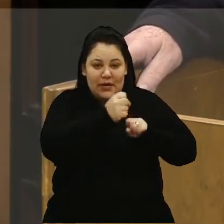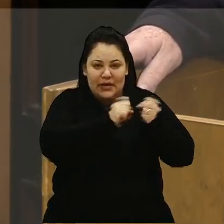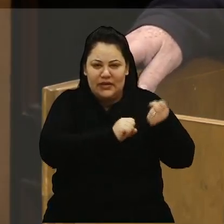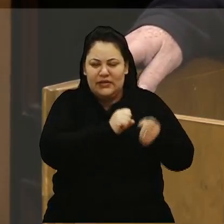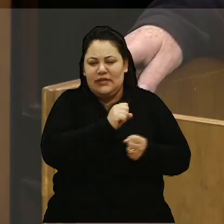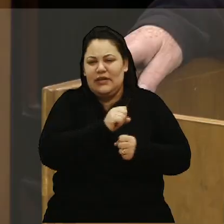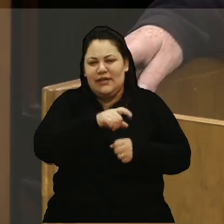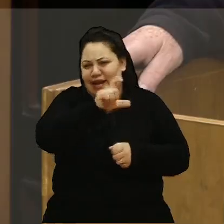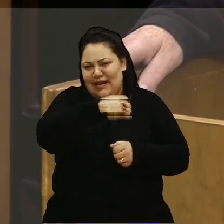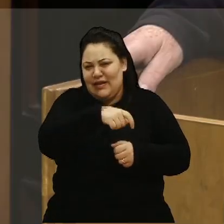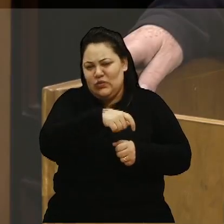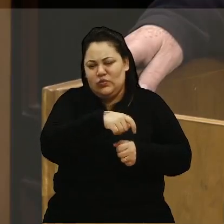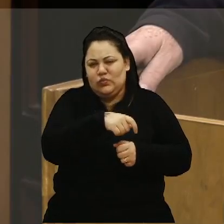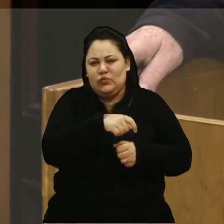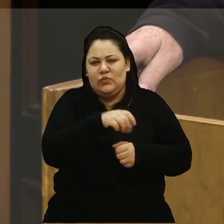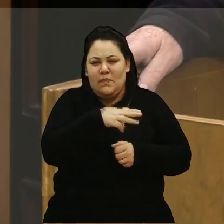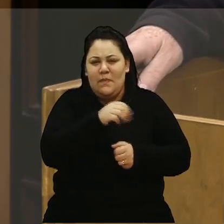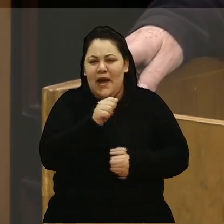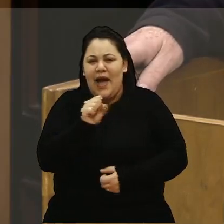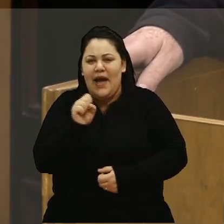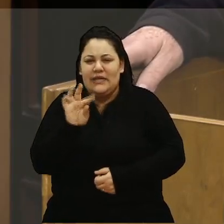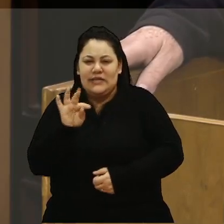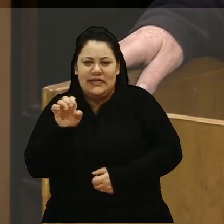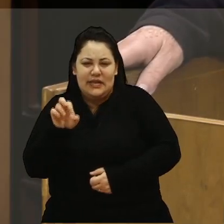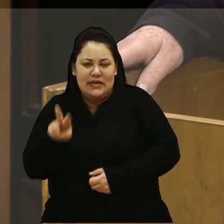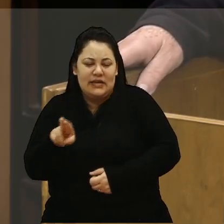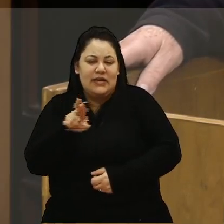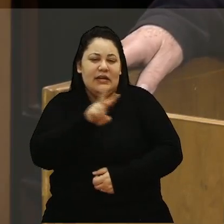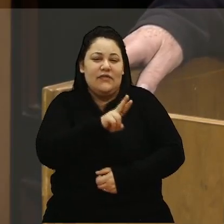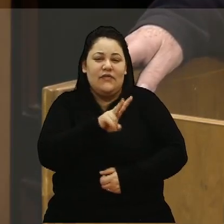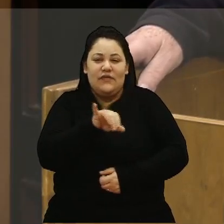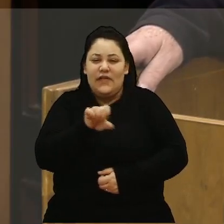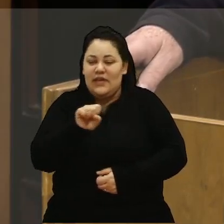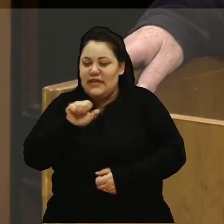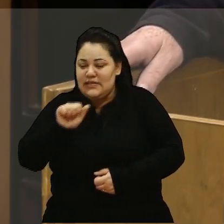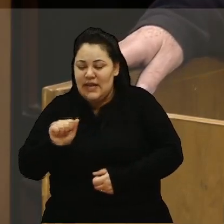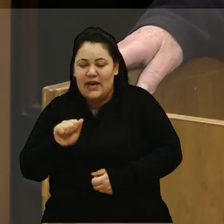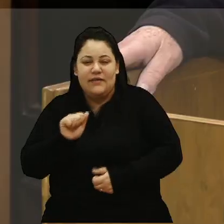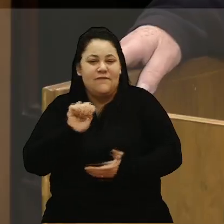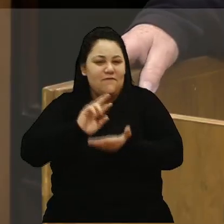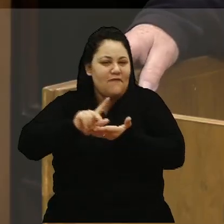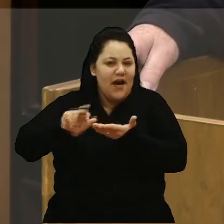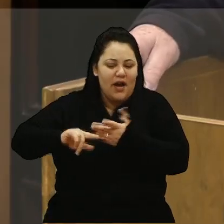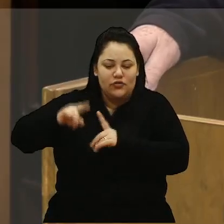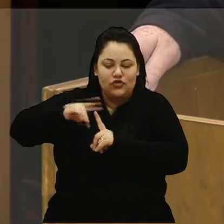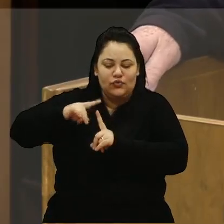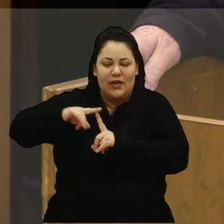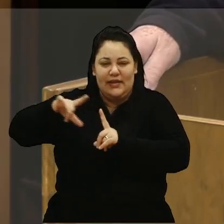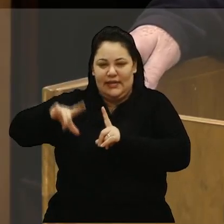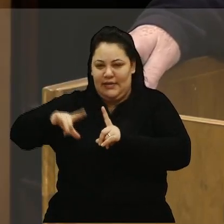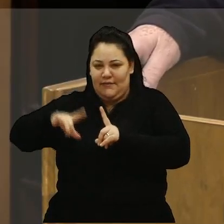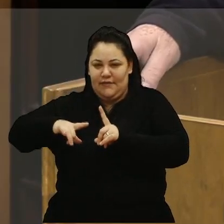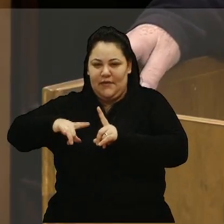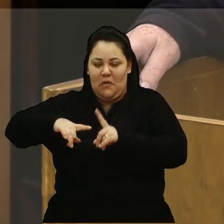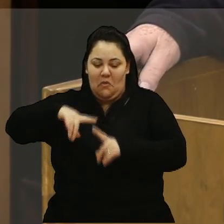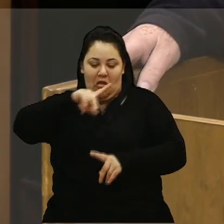Mastercard, Visa e assim por diante. E aí vem o presidente americano, não,